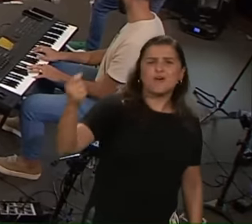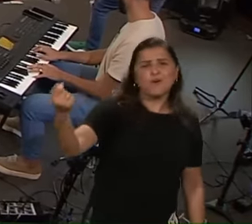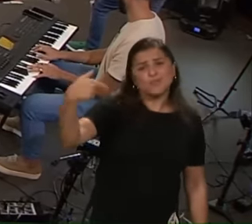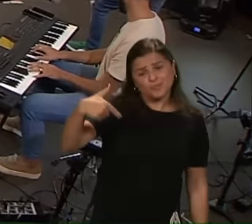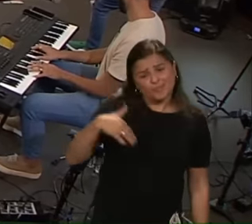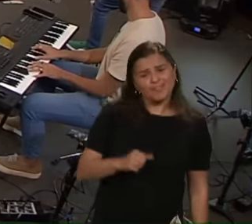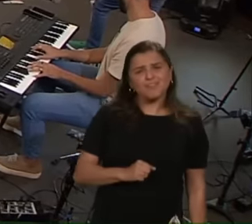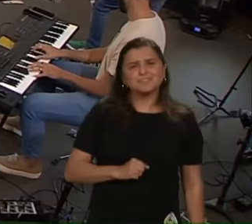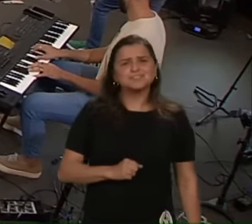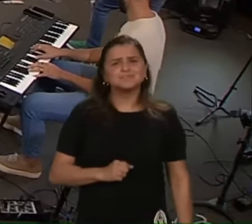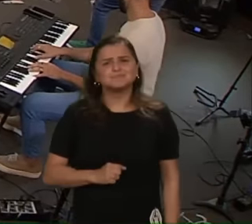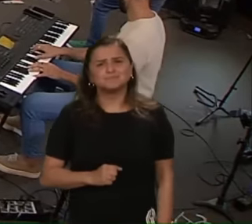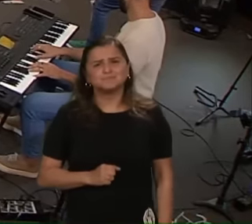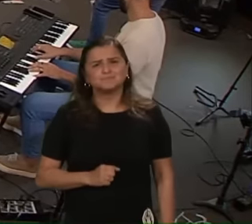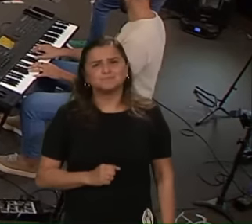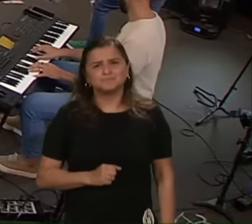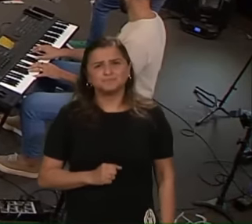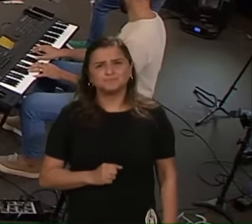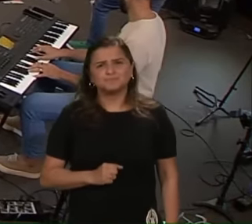Sempre.